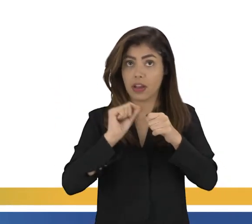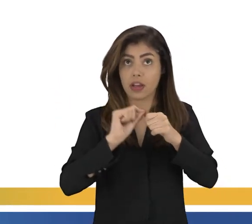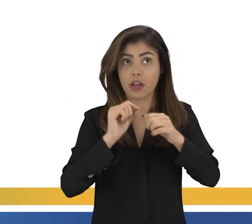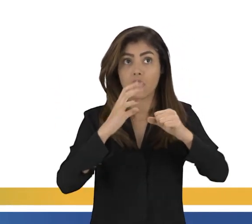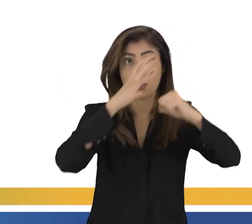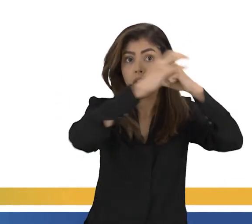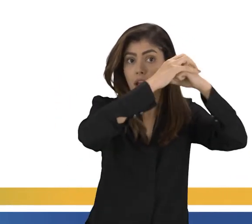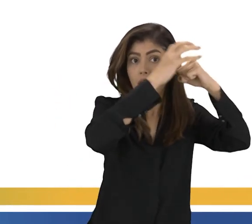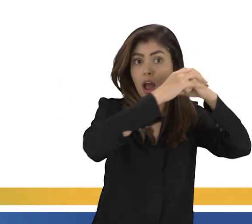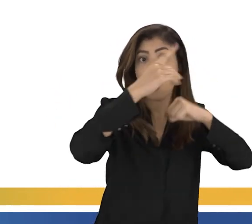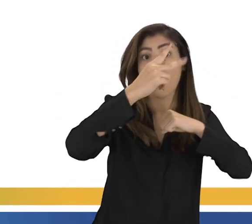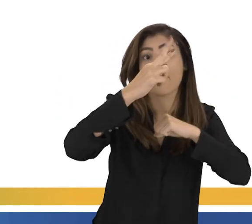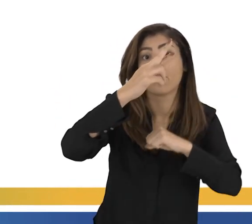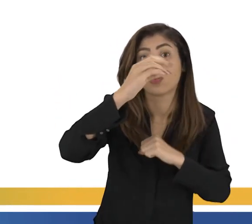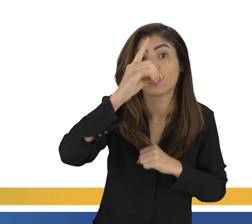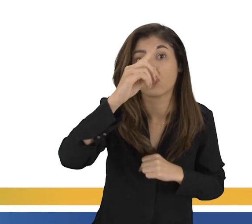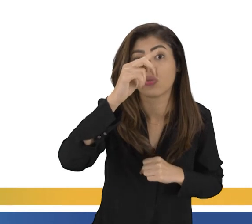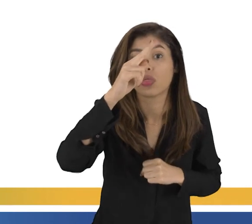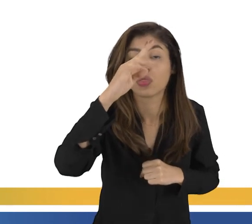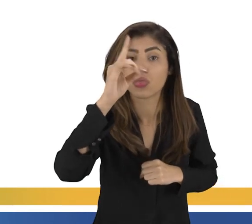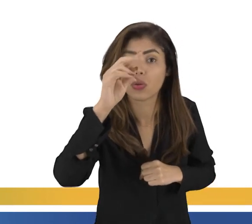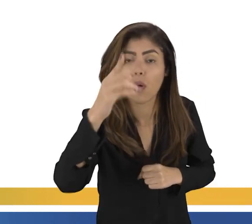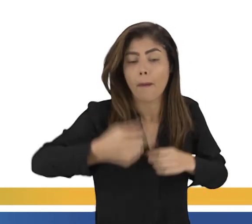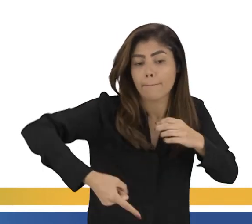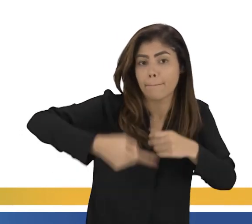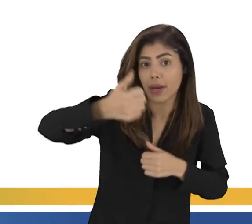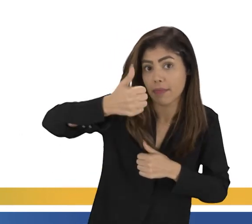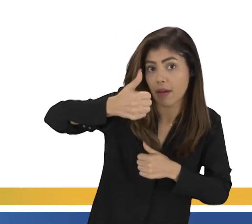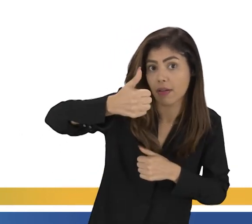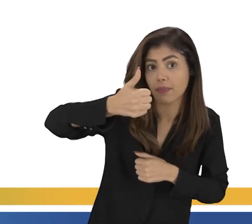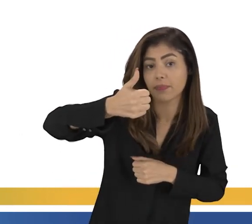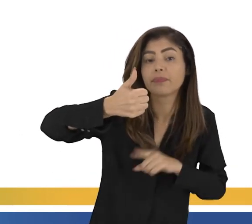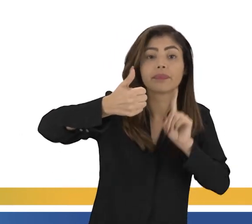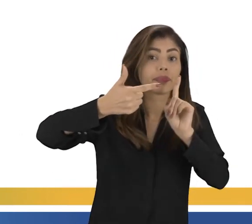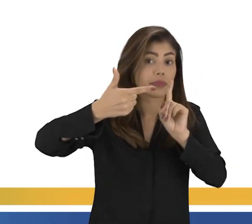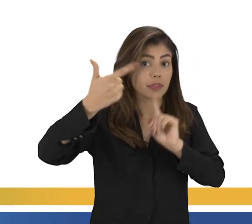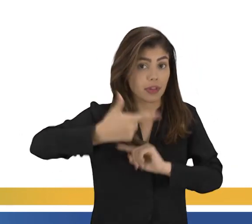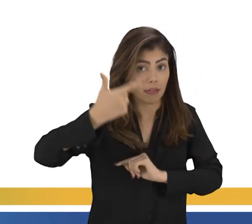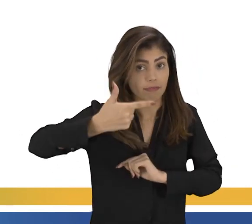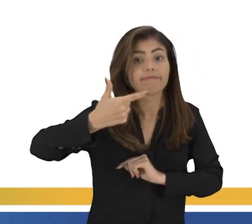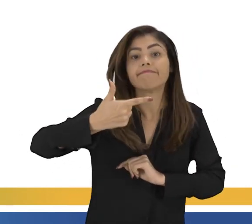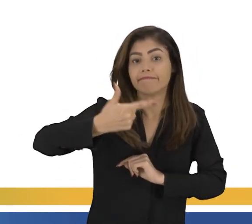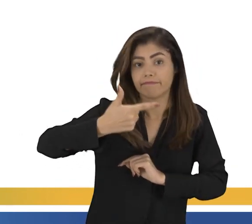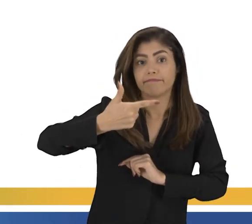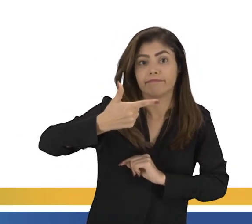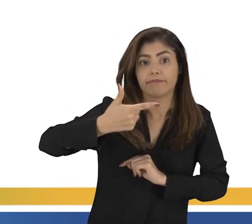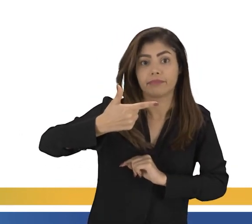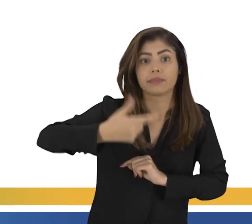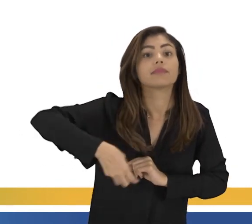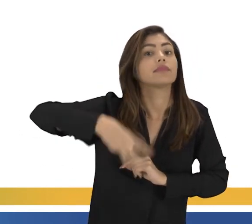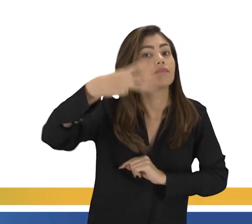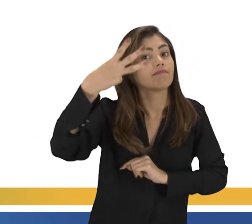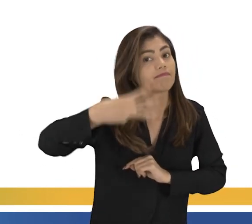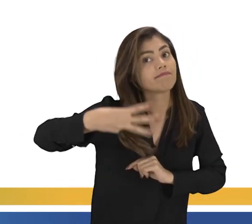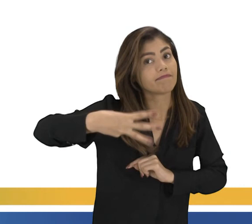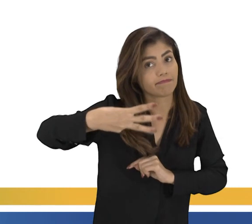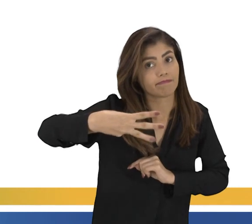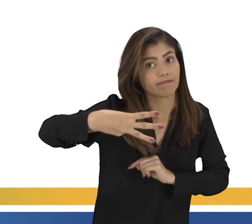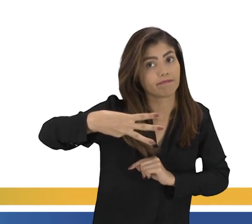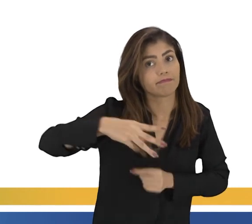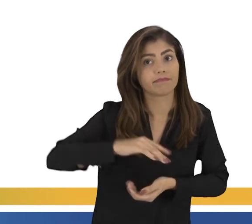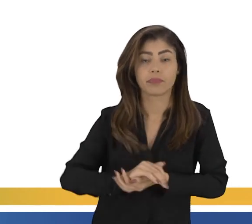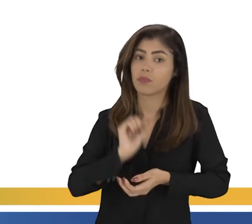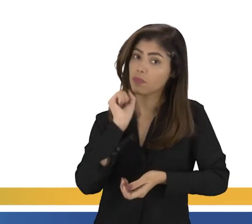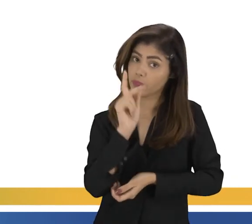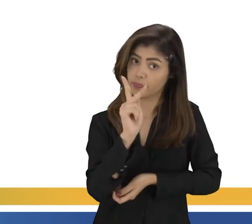ser o produtor, certo? O consumidor primário, o consumidor secundário e o consumidor